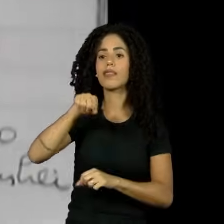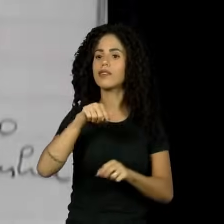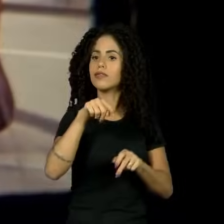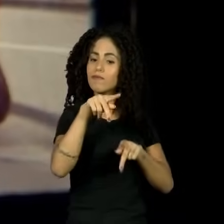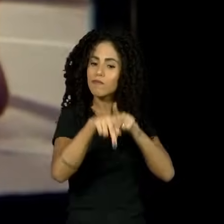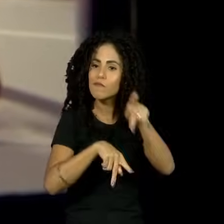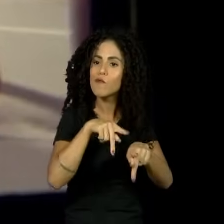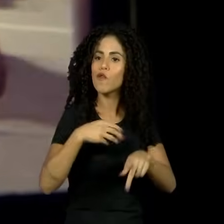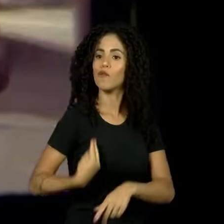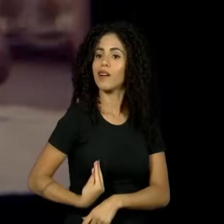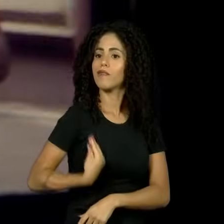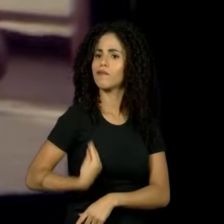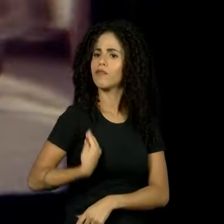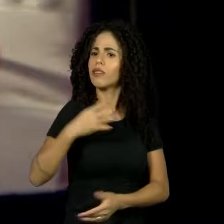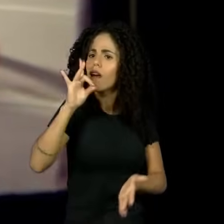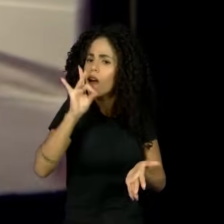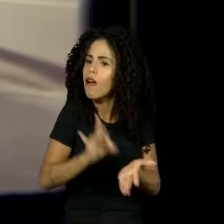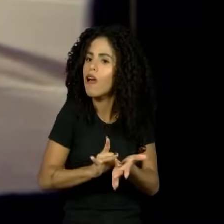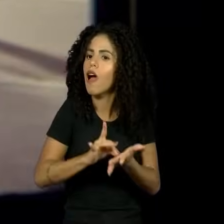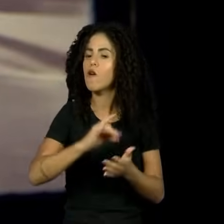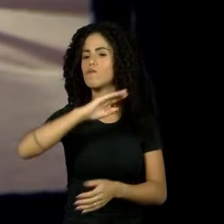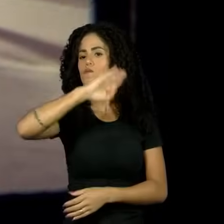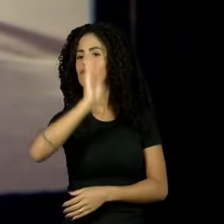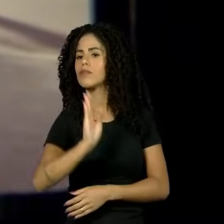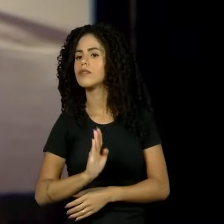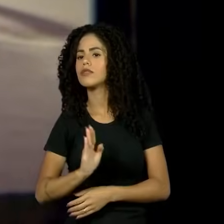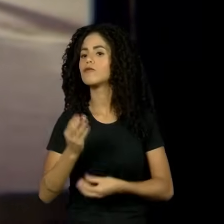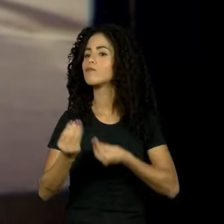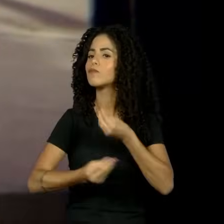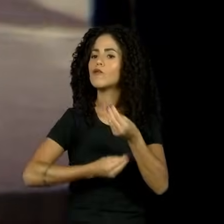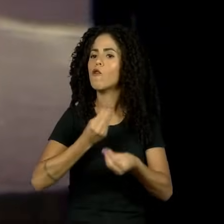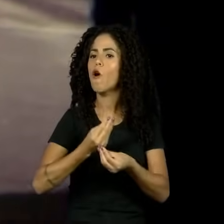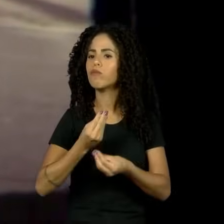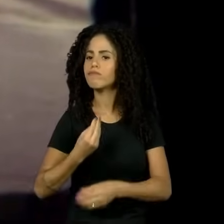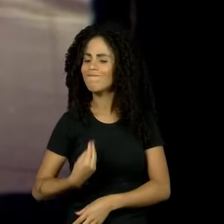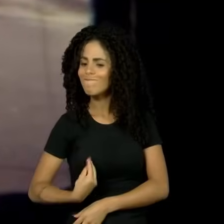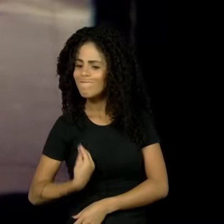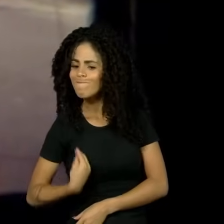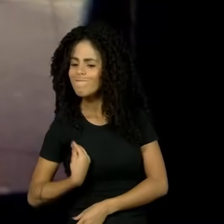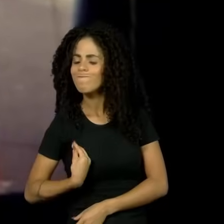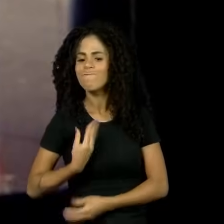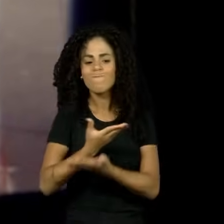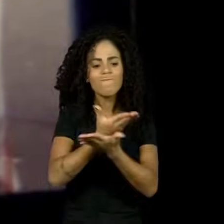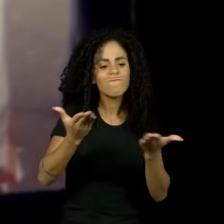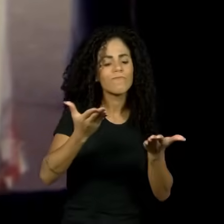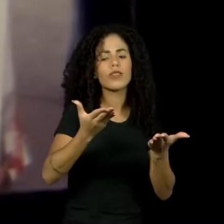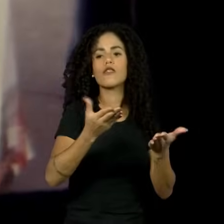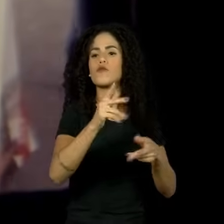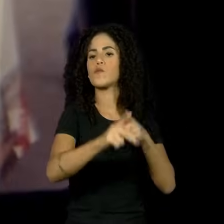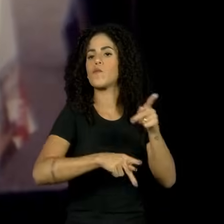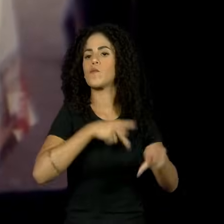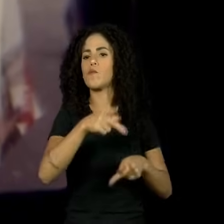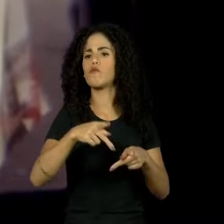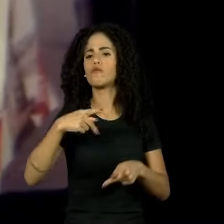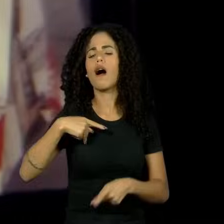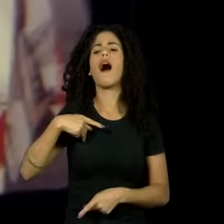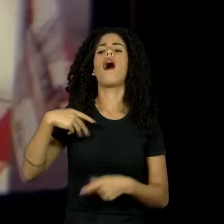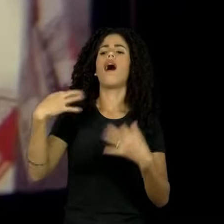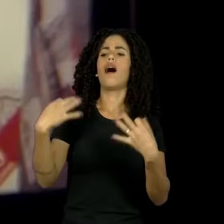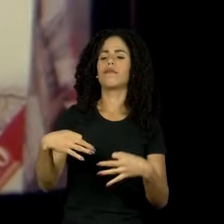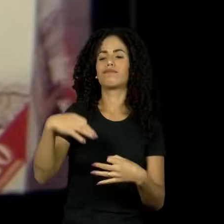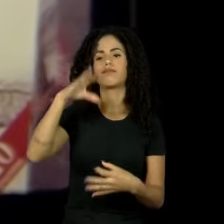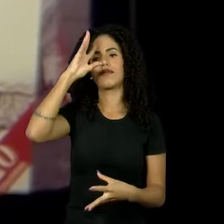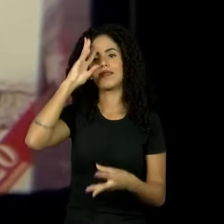populares, elas pensam o Brasil, elas pensam a realidade com muito mais certeza.